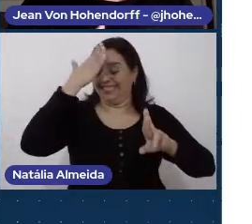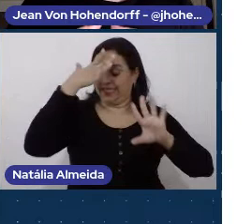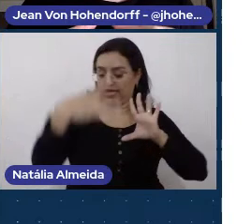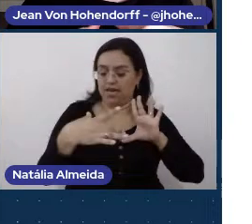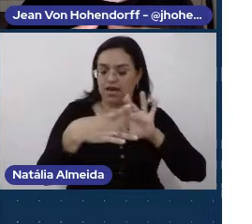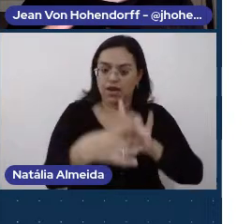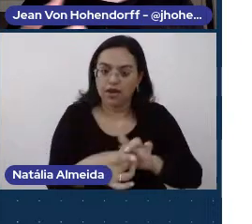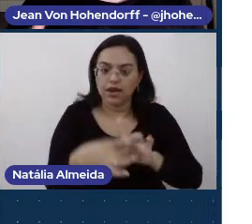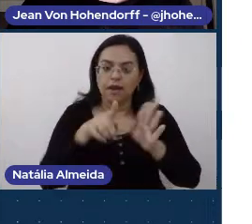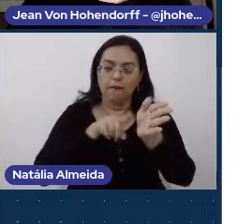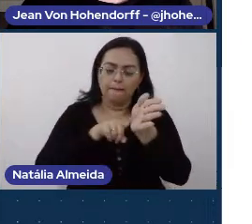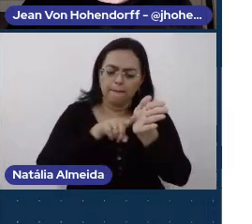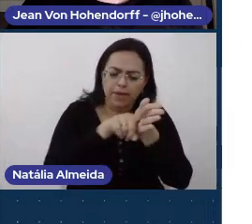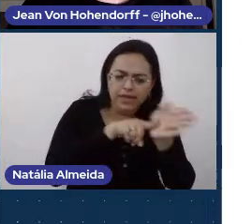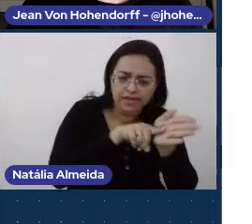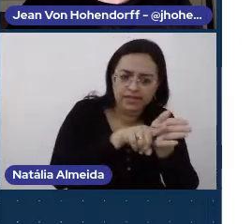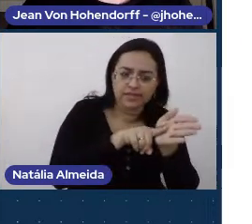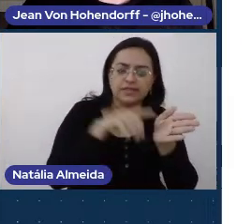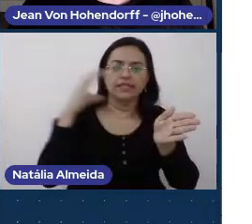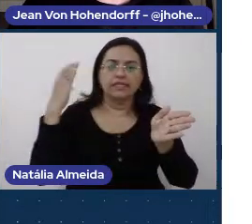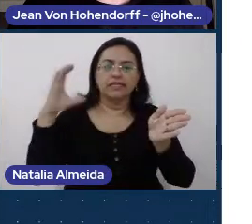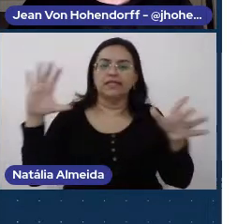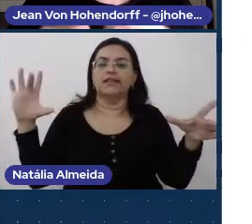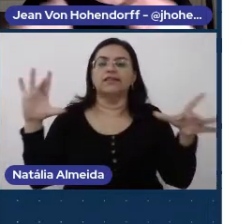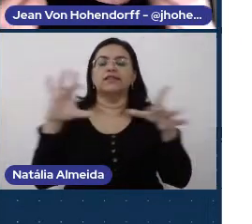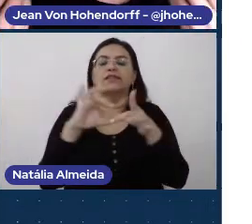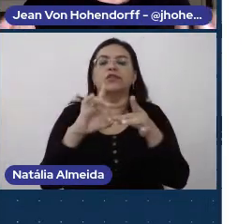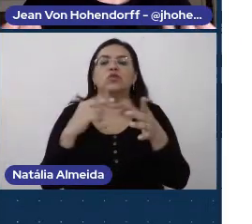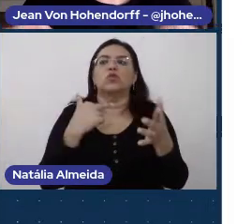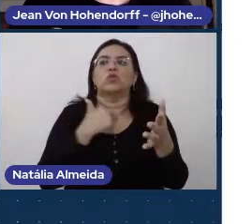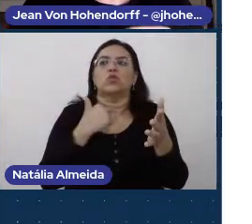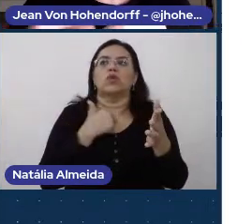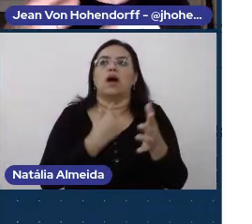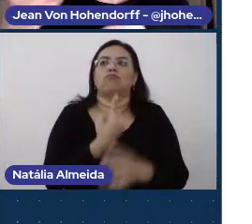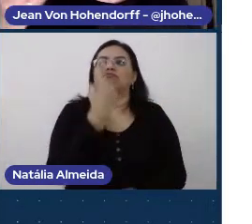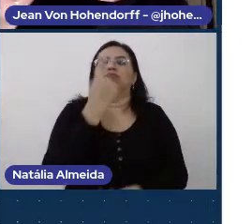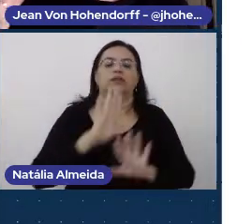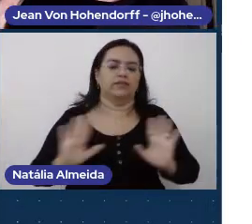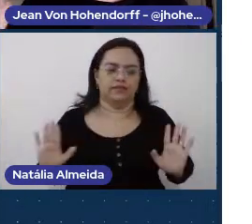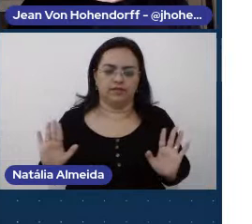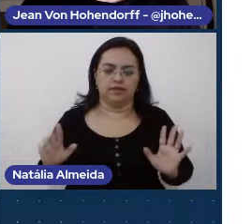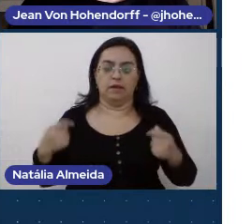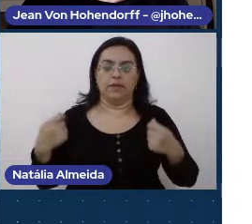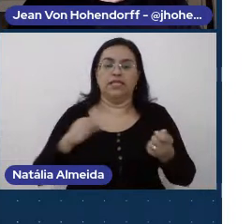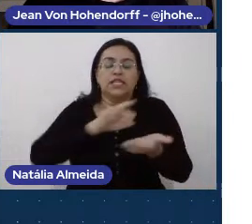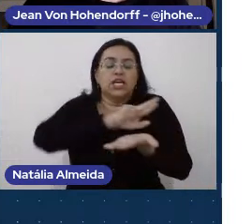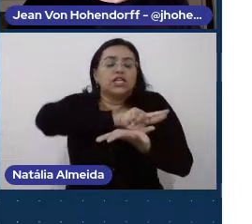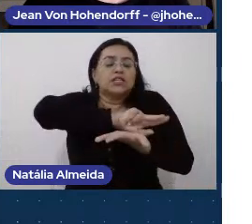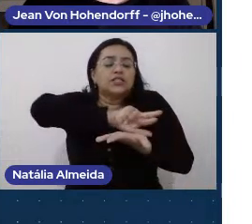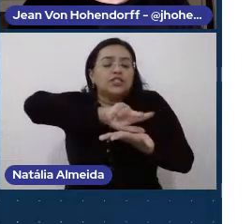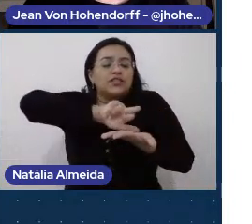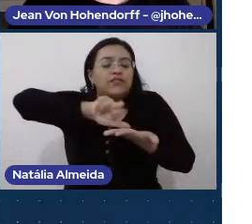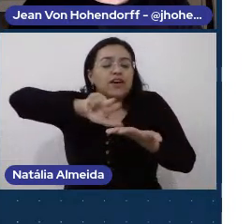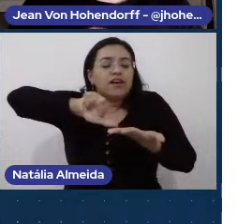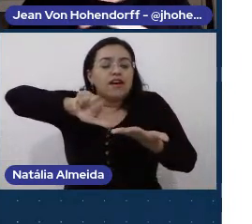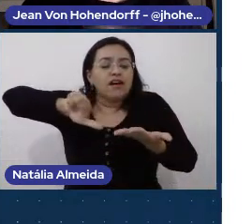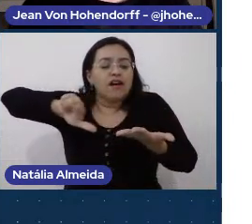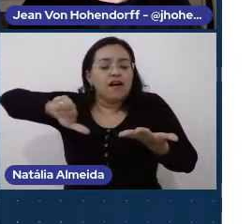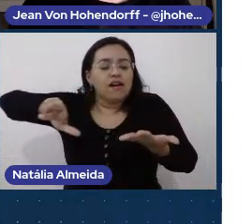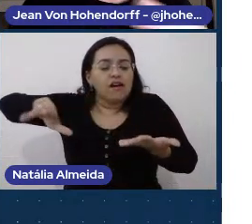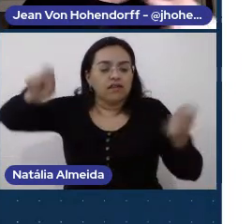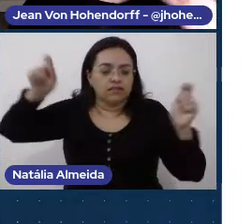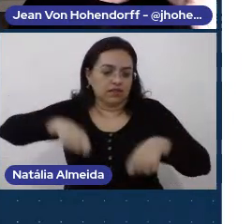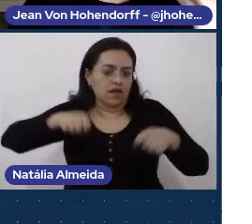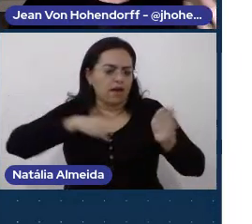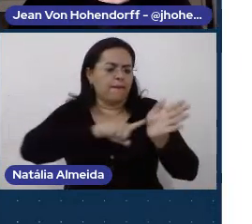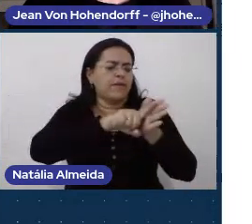Pesquisa e ciência, a gente não pode falar no singular, a gente precisa falar no plural, para entender as diversas formas de fazer pesquisa e